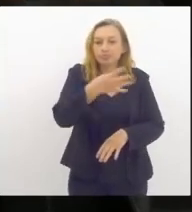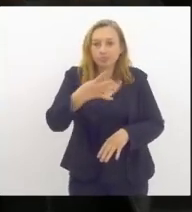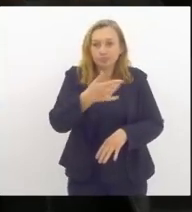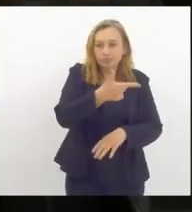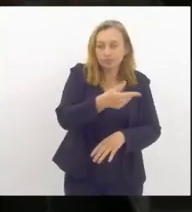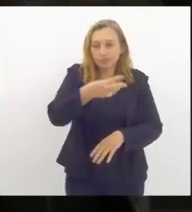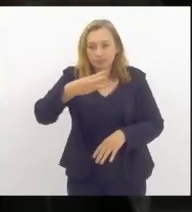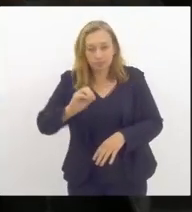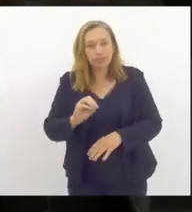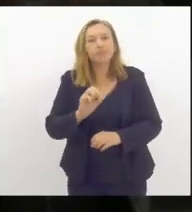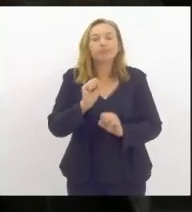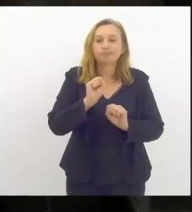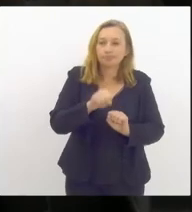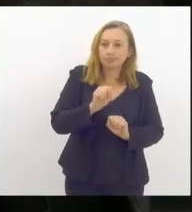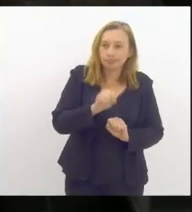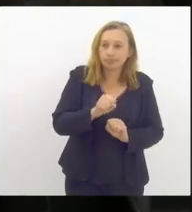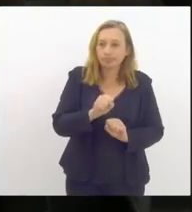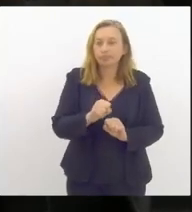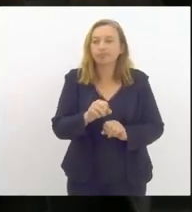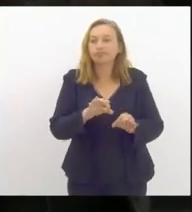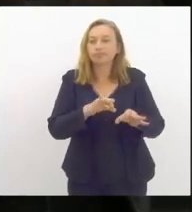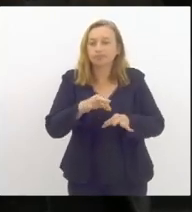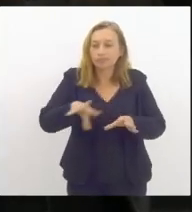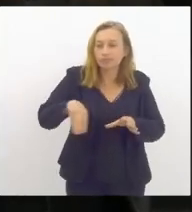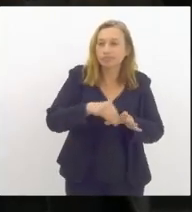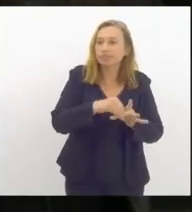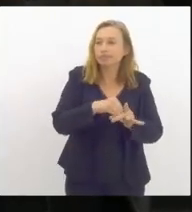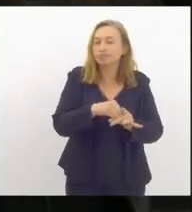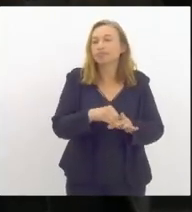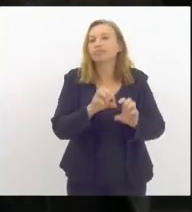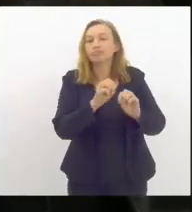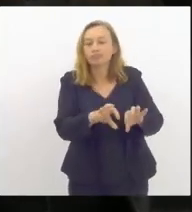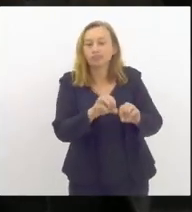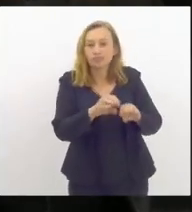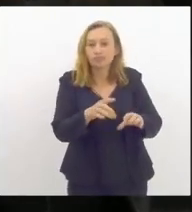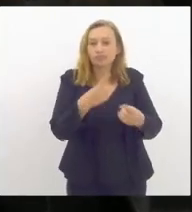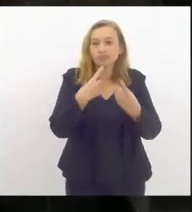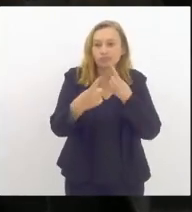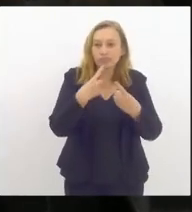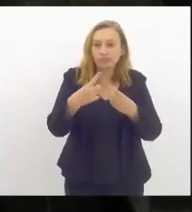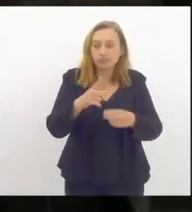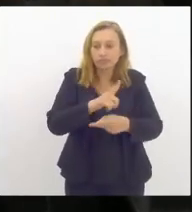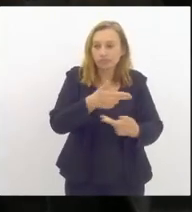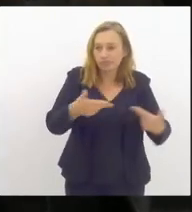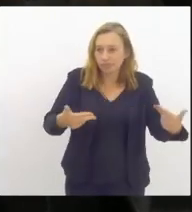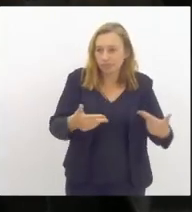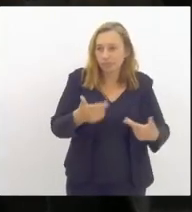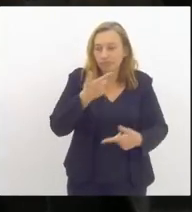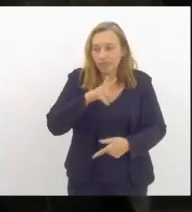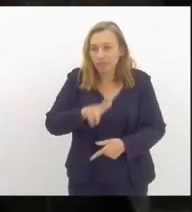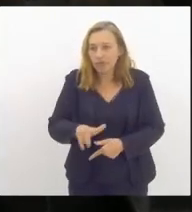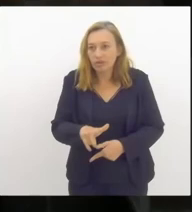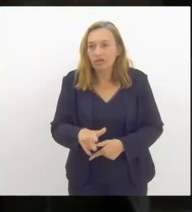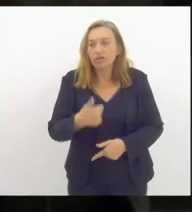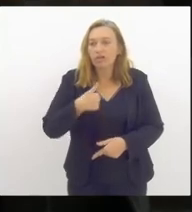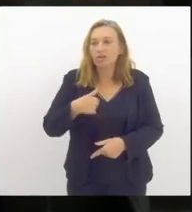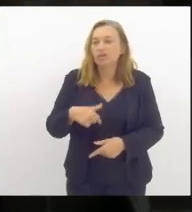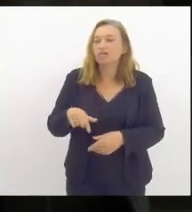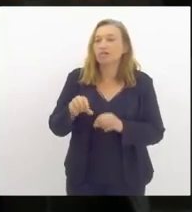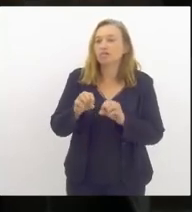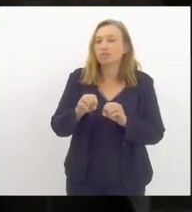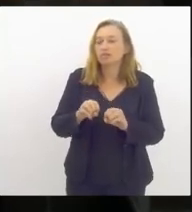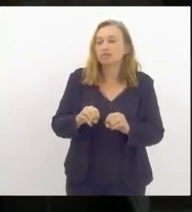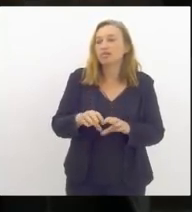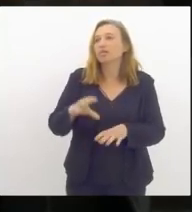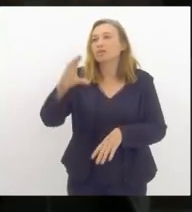34 E aí sim inserir nesse debate também o debate da educação é plurilingue eu como secretário de educação de Niterói e